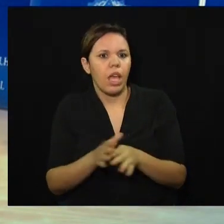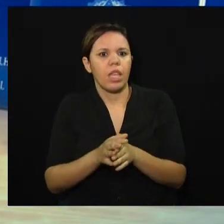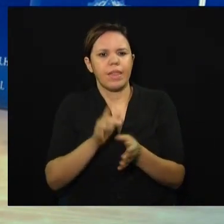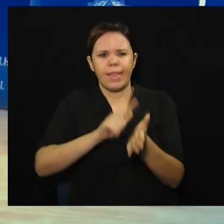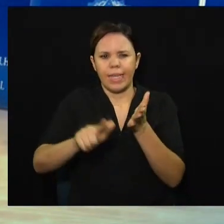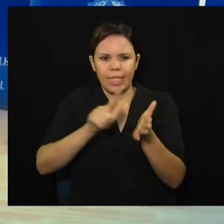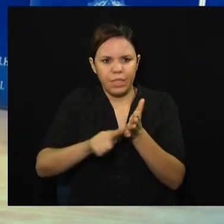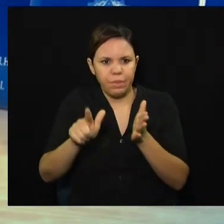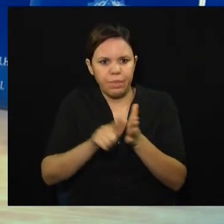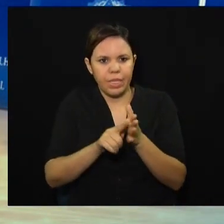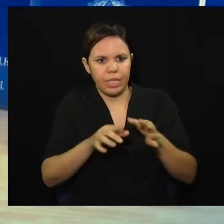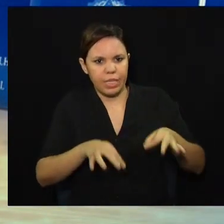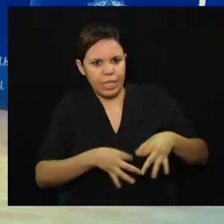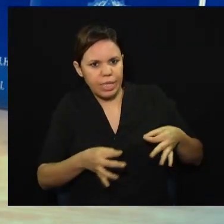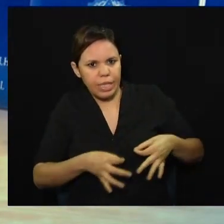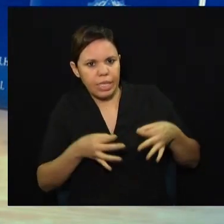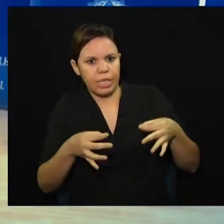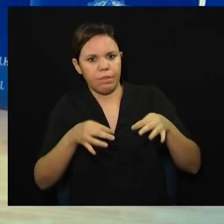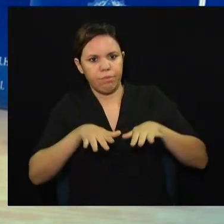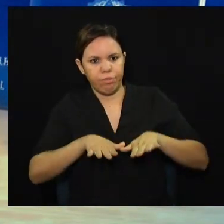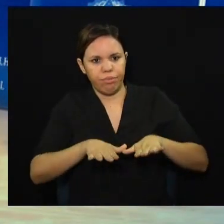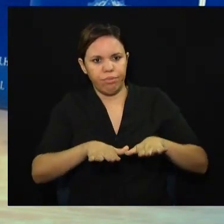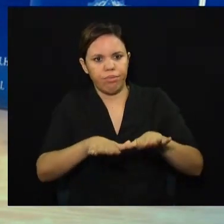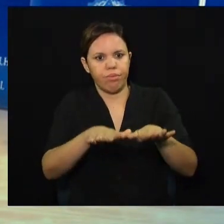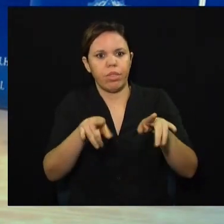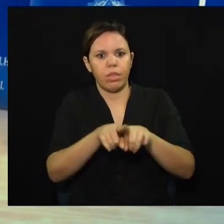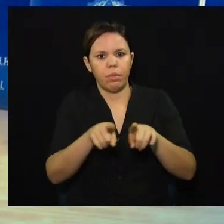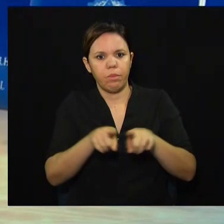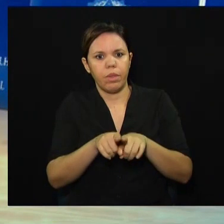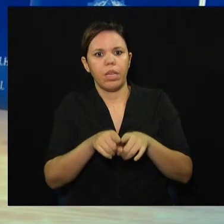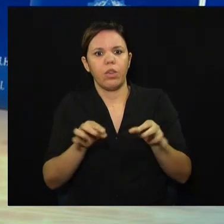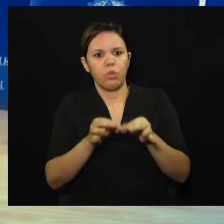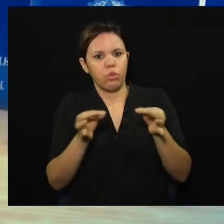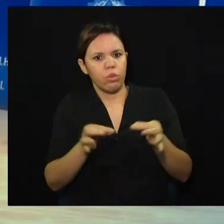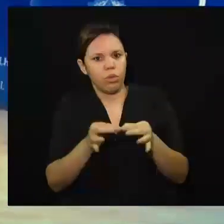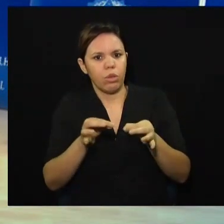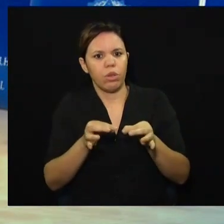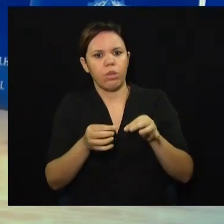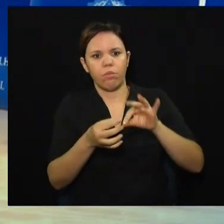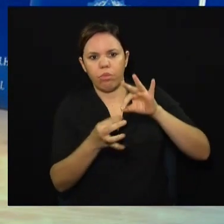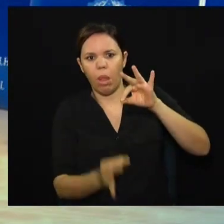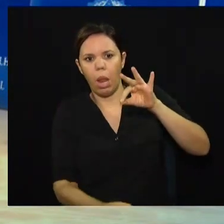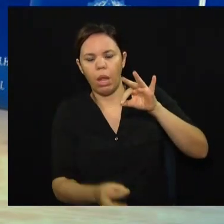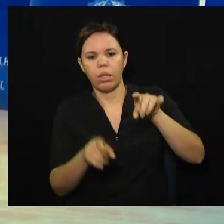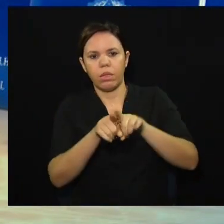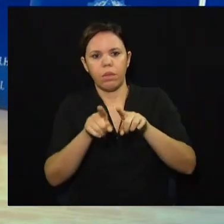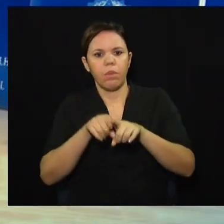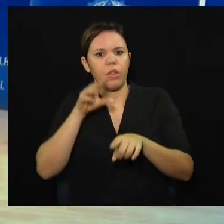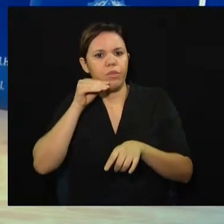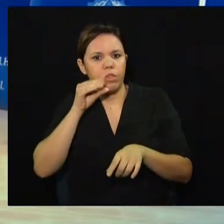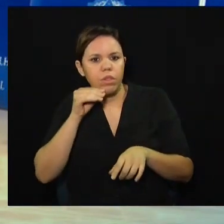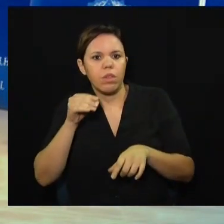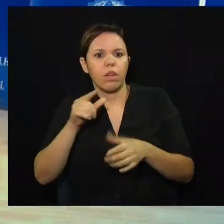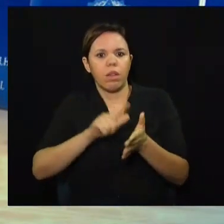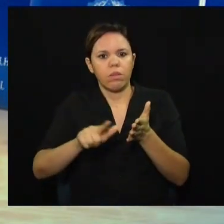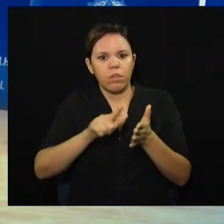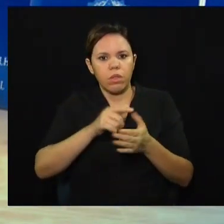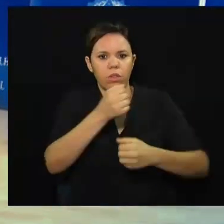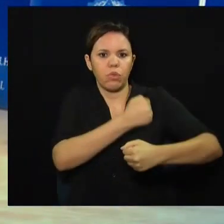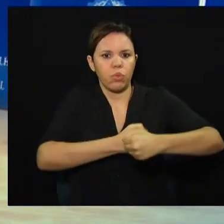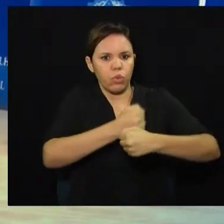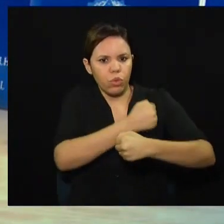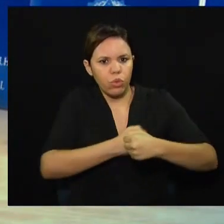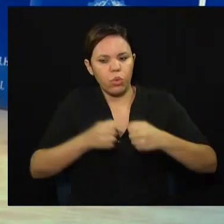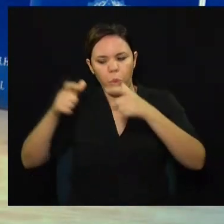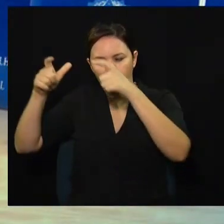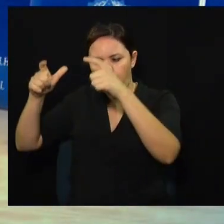costureira de máquina reta costureira de peças sob medida empregado doméstico e cozinheiro para moradores da